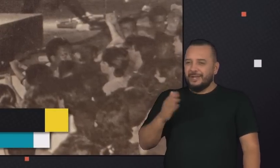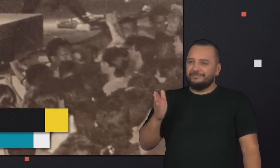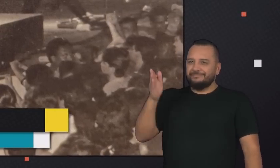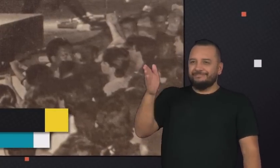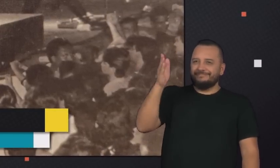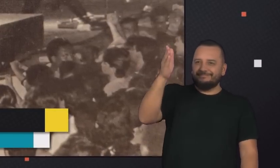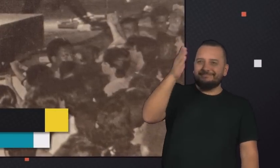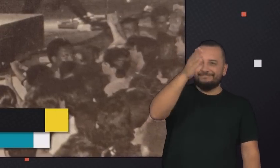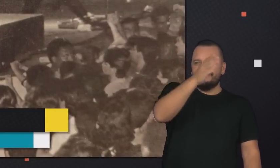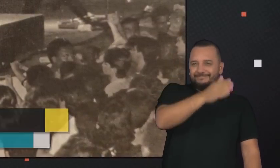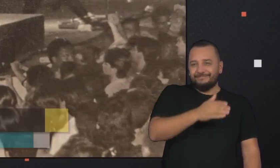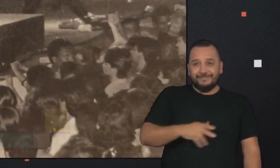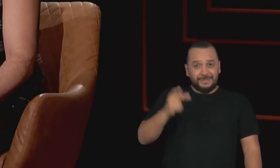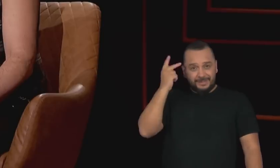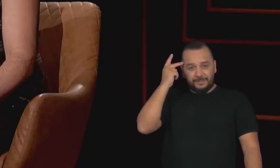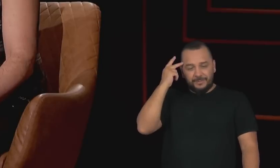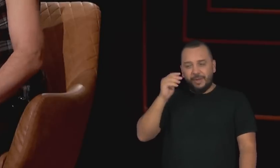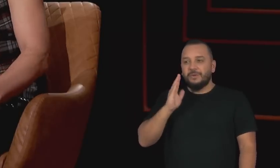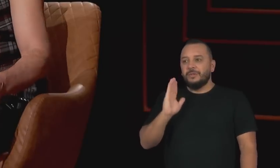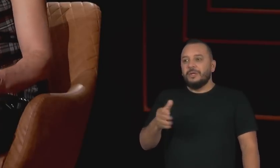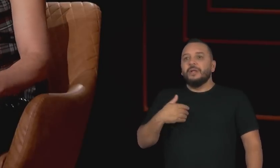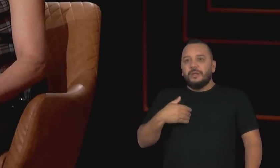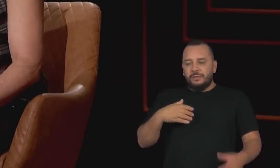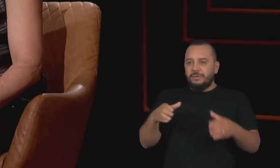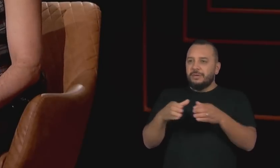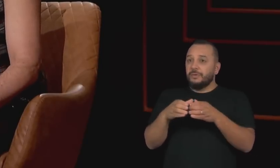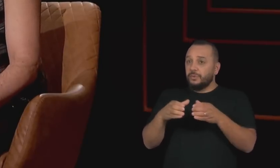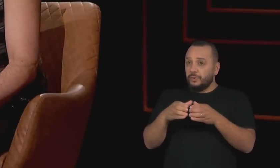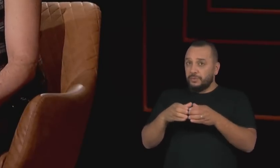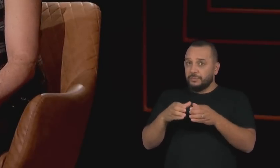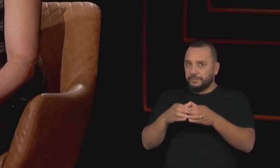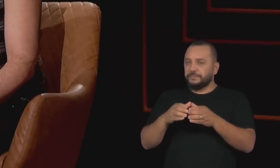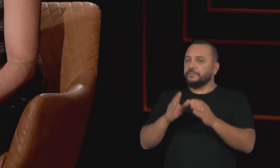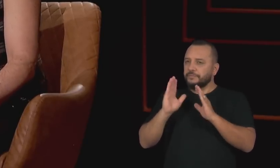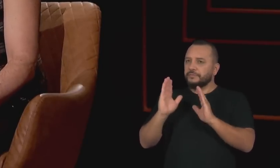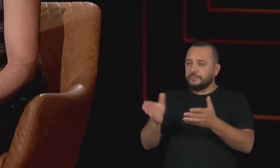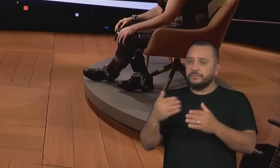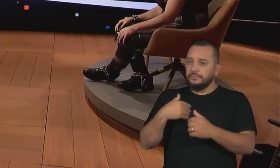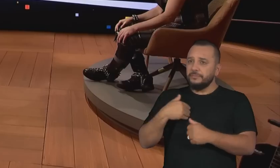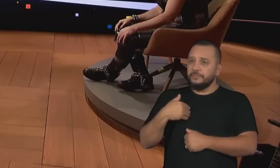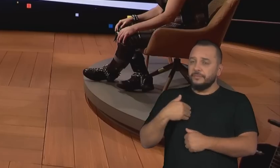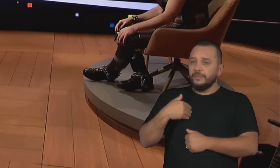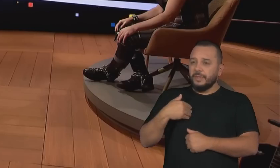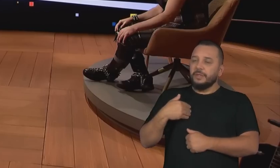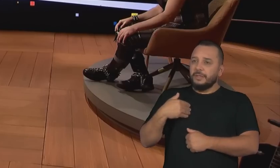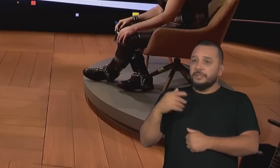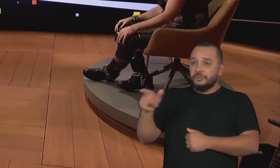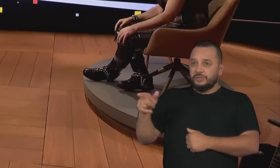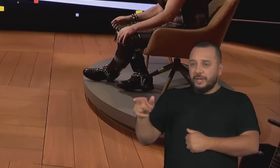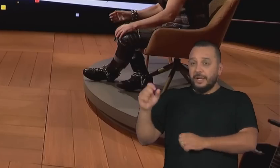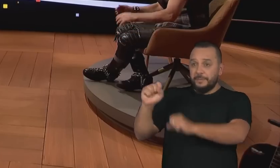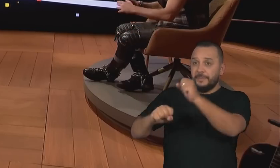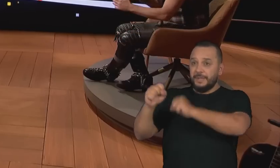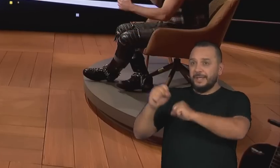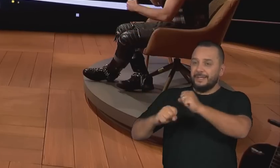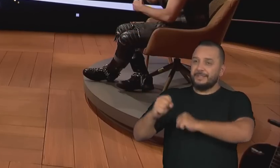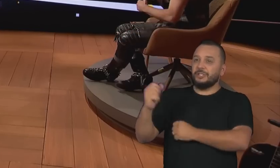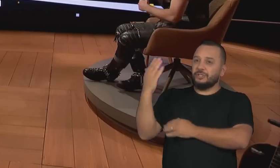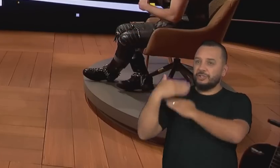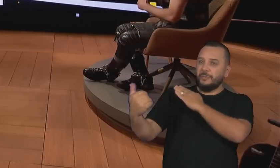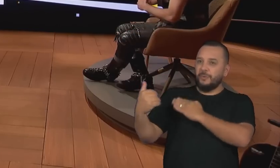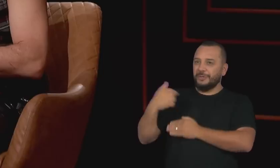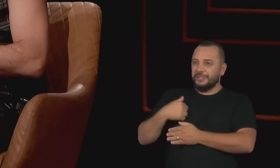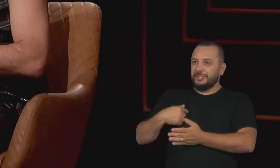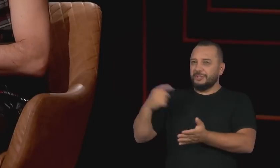São Paulo, uma gravadora veio e assinou a gente. Foi um A gente sucesso, assinou, né? então eu